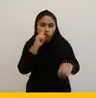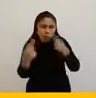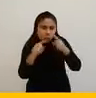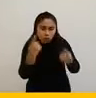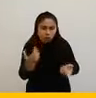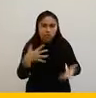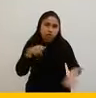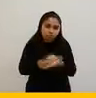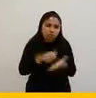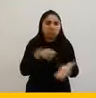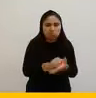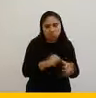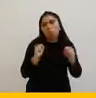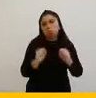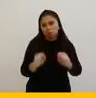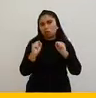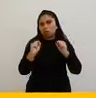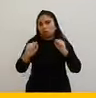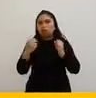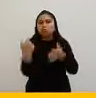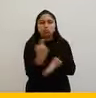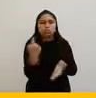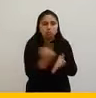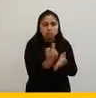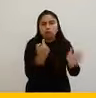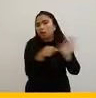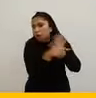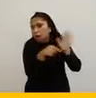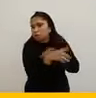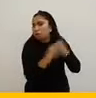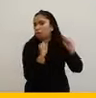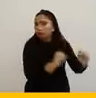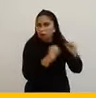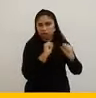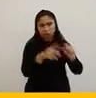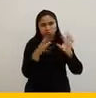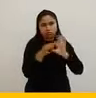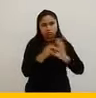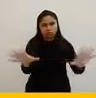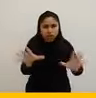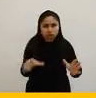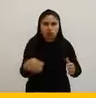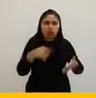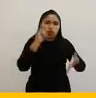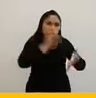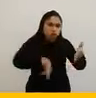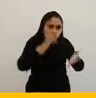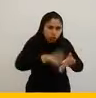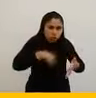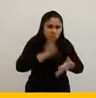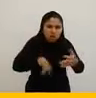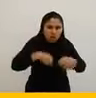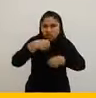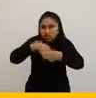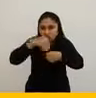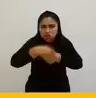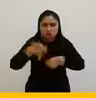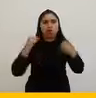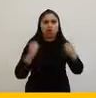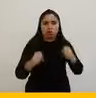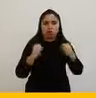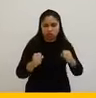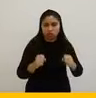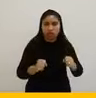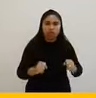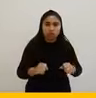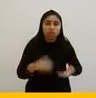novas matrículas, atender a população interessada, providenciar documentos, dar instruções. Então,